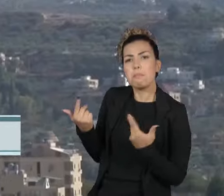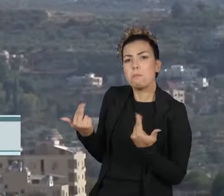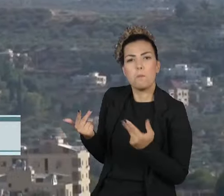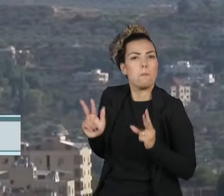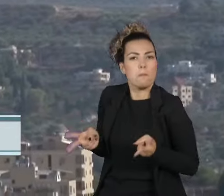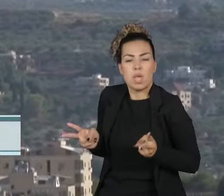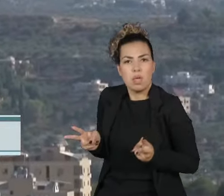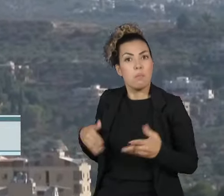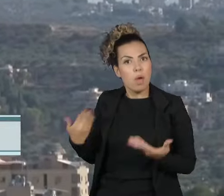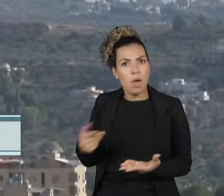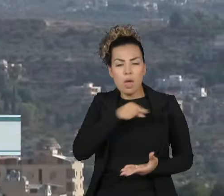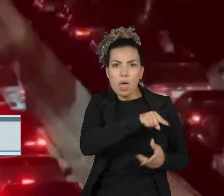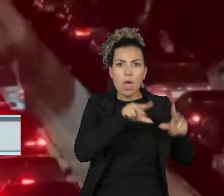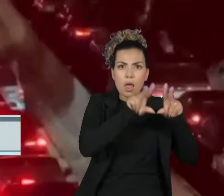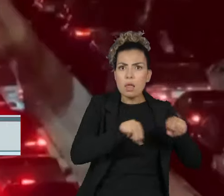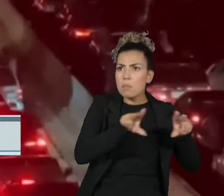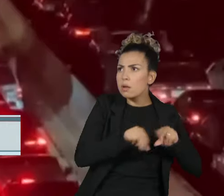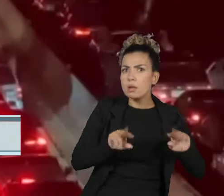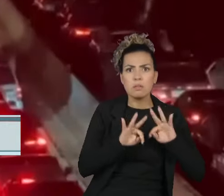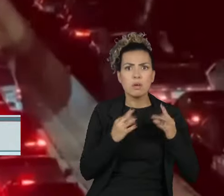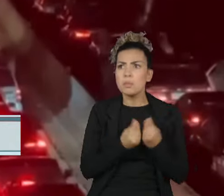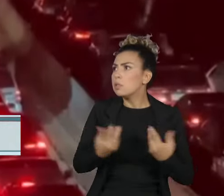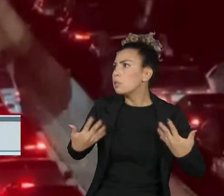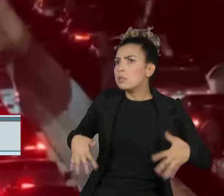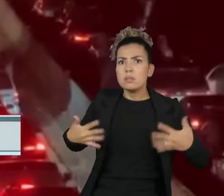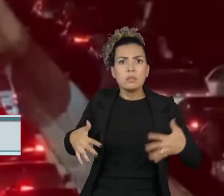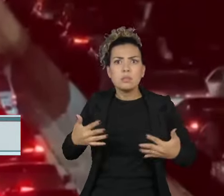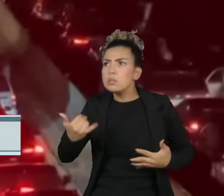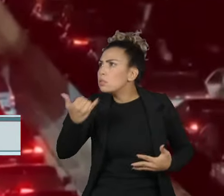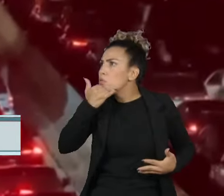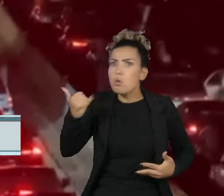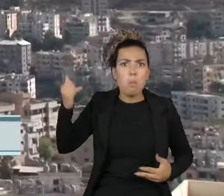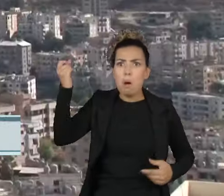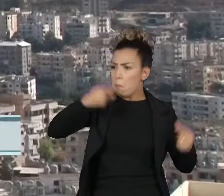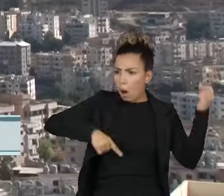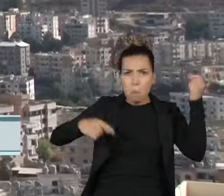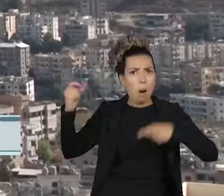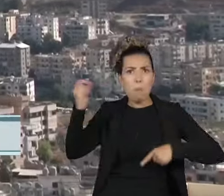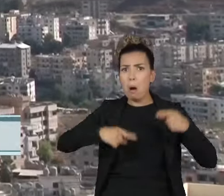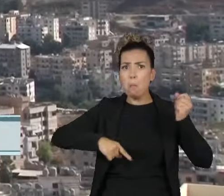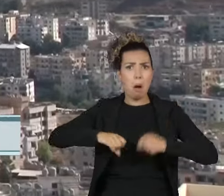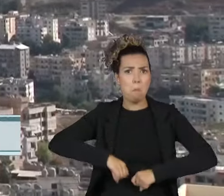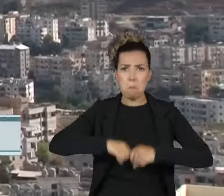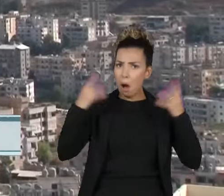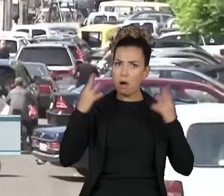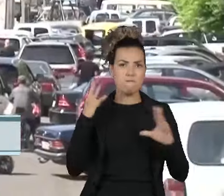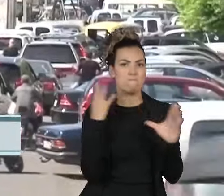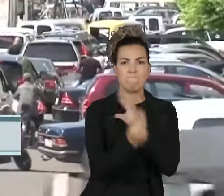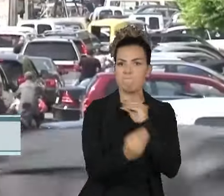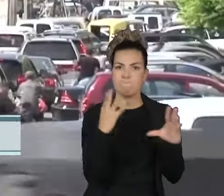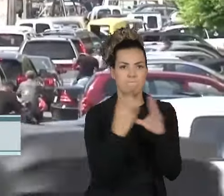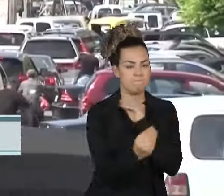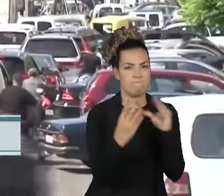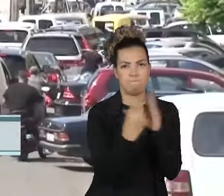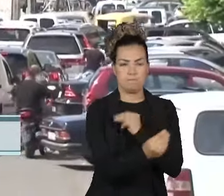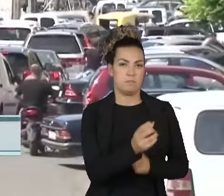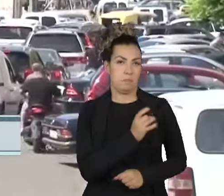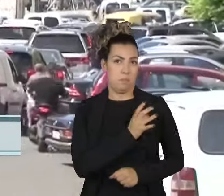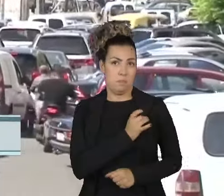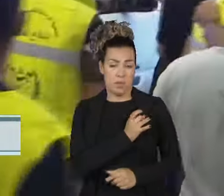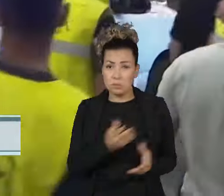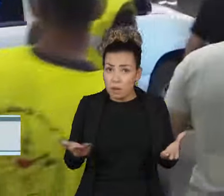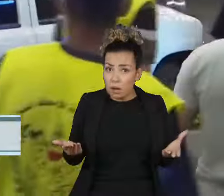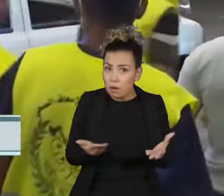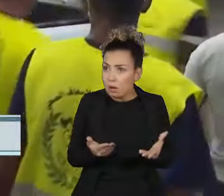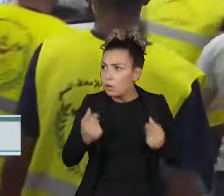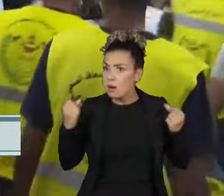famílias libanesas a fugir em meio aos bombardeios mais intensos contra o Hezbollah. A situação se torna cada vez